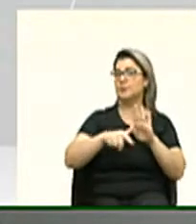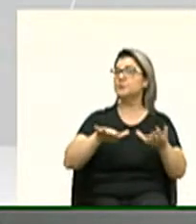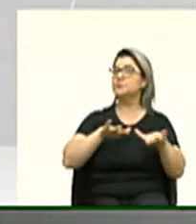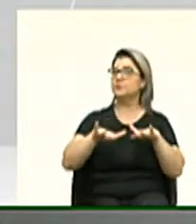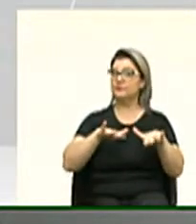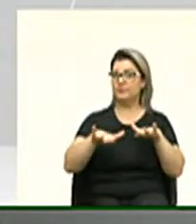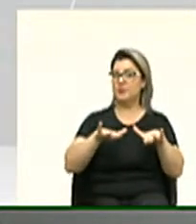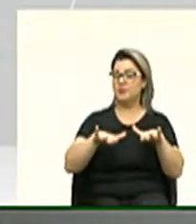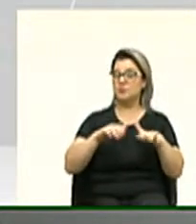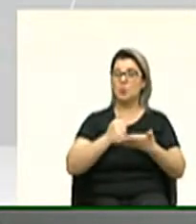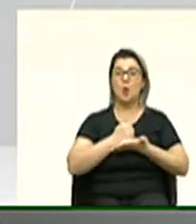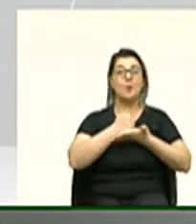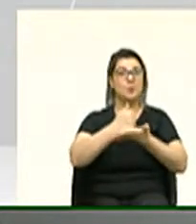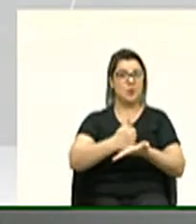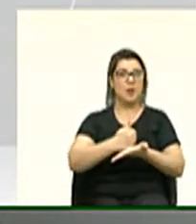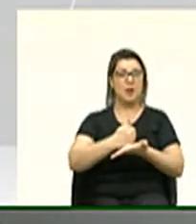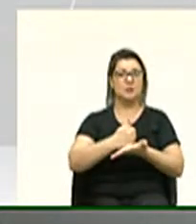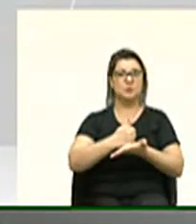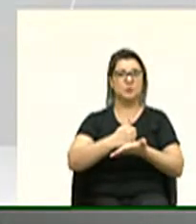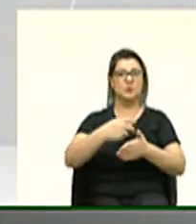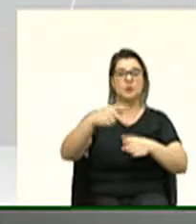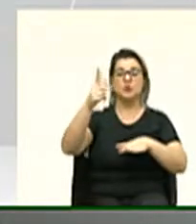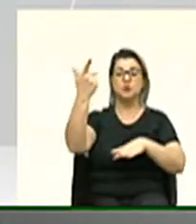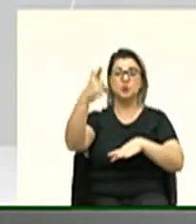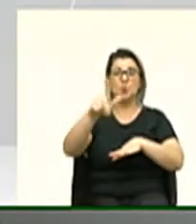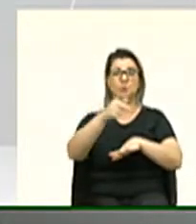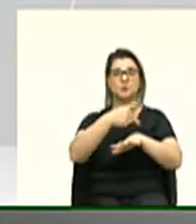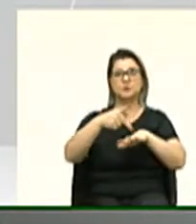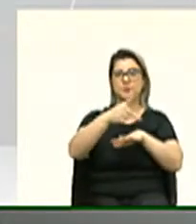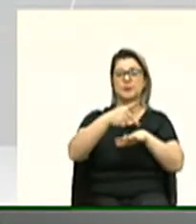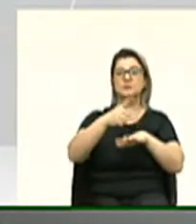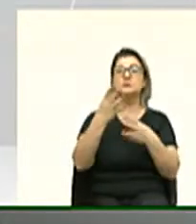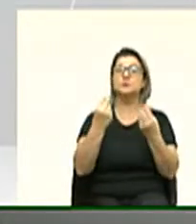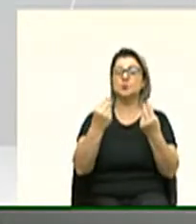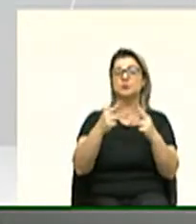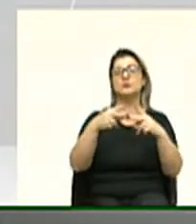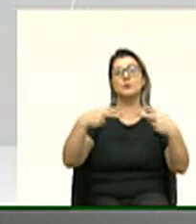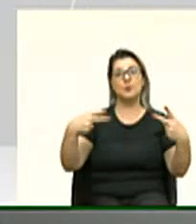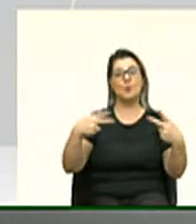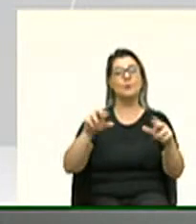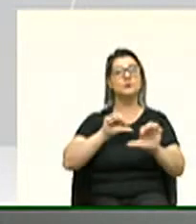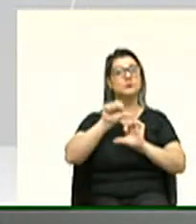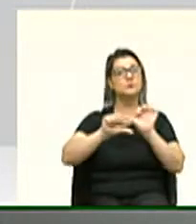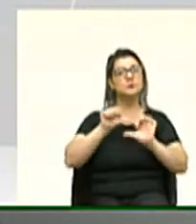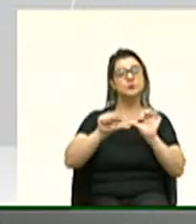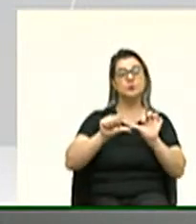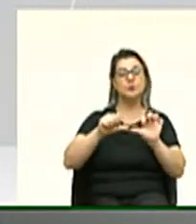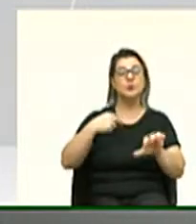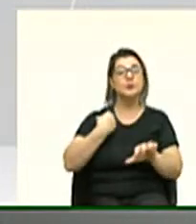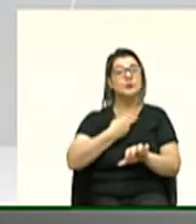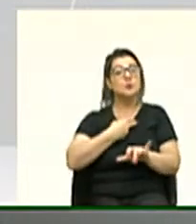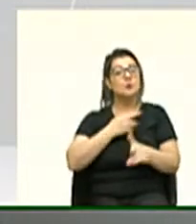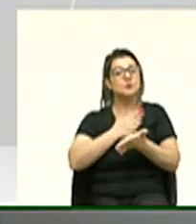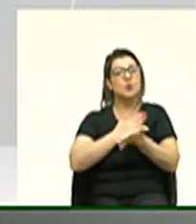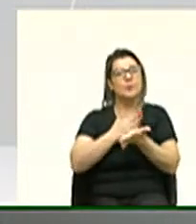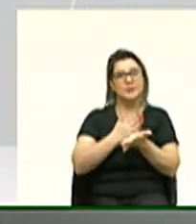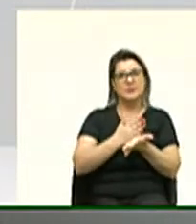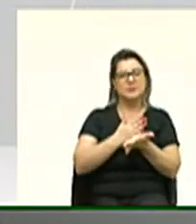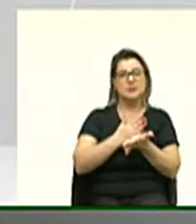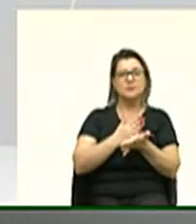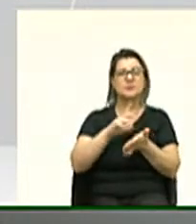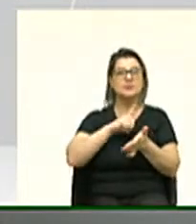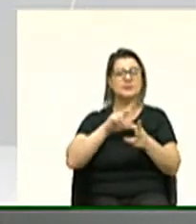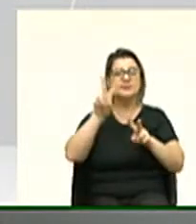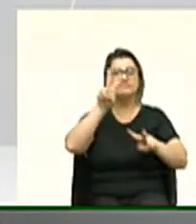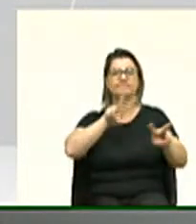apoiado internacionalmente, deputado Zé Nunes, muita coisa mudou. E nós começamos, pelo menos, a ter